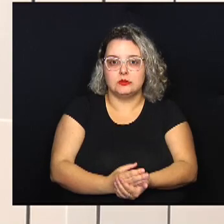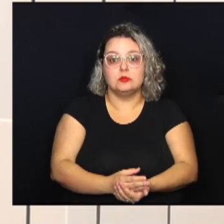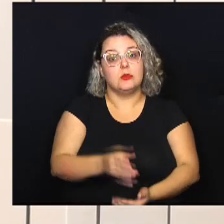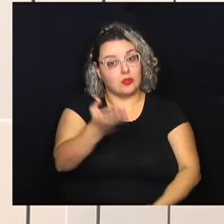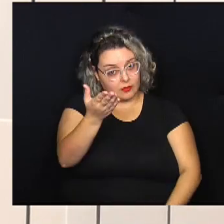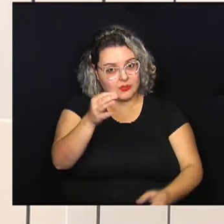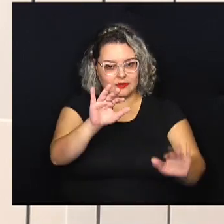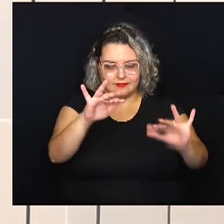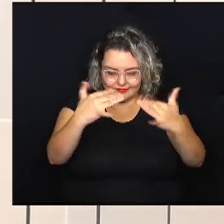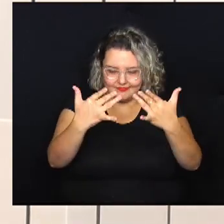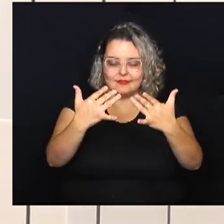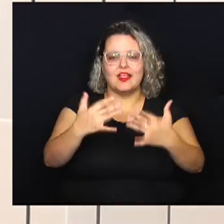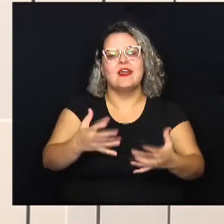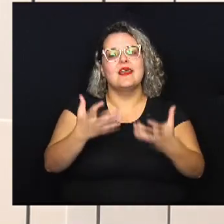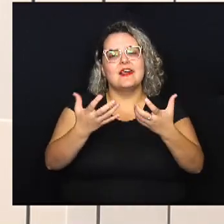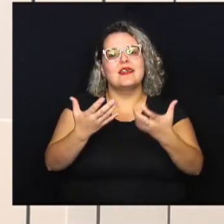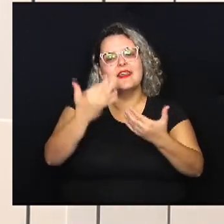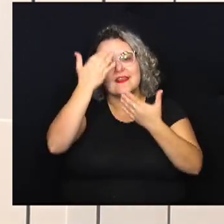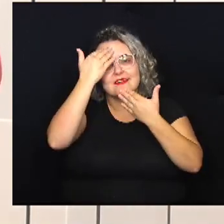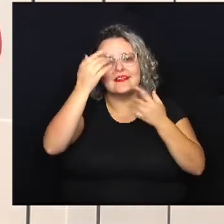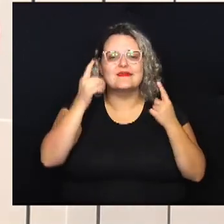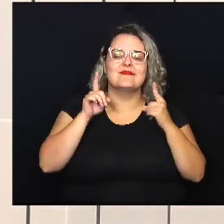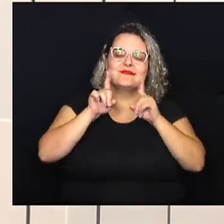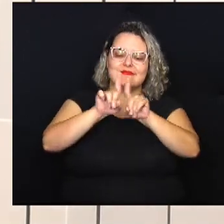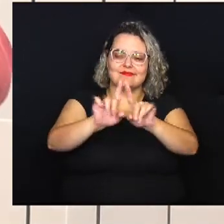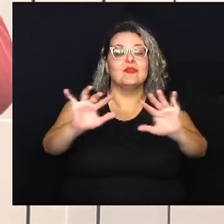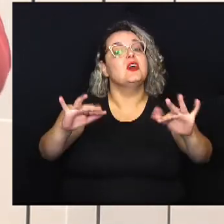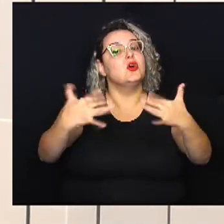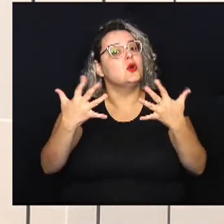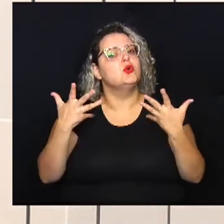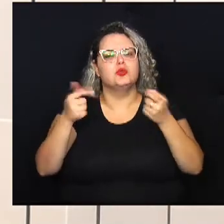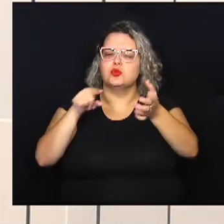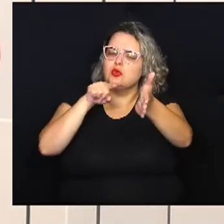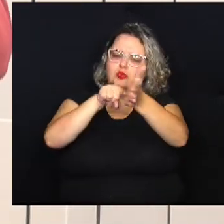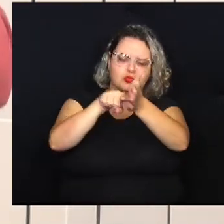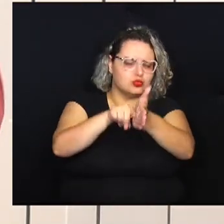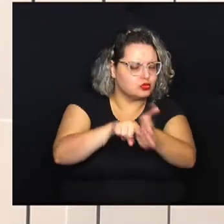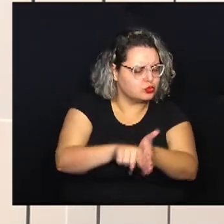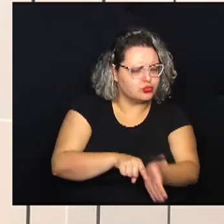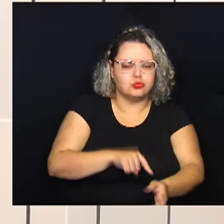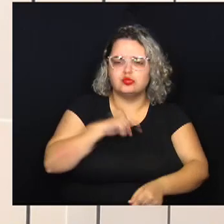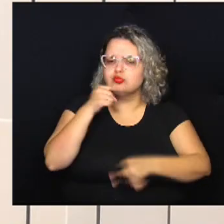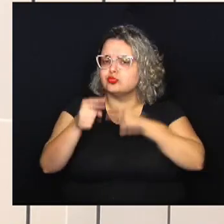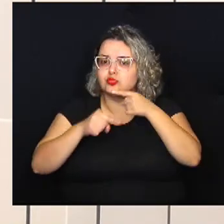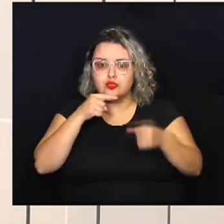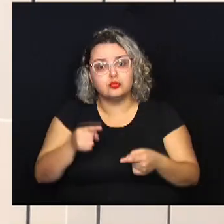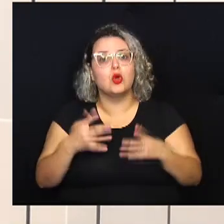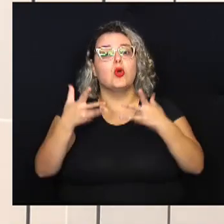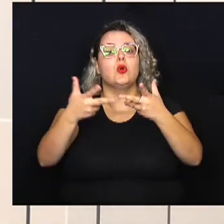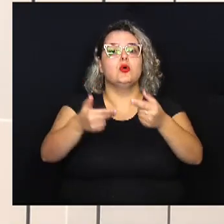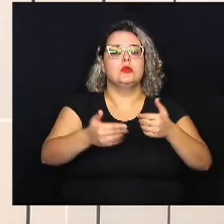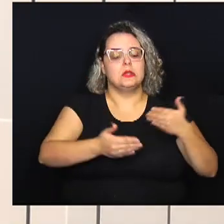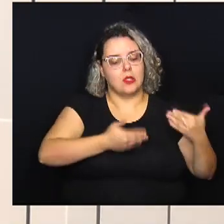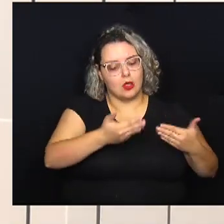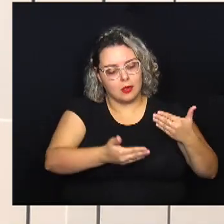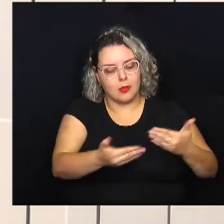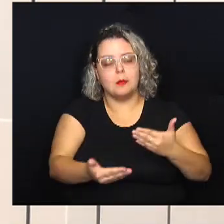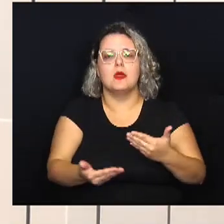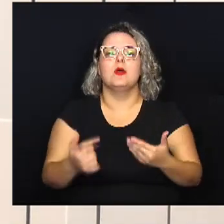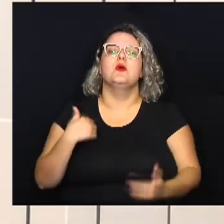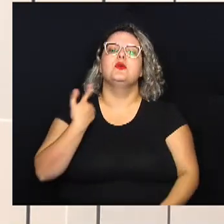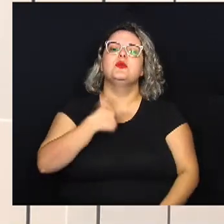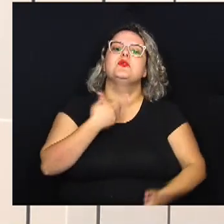quero agradecer a companhia, a audiência, todos os questionamentos, as perguntas, porque durante todo este período aqui